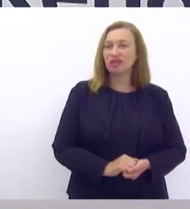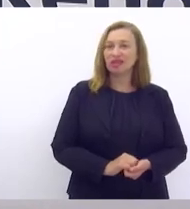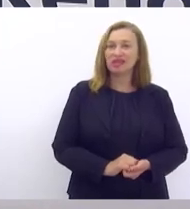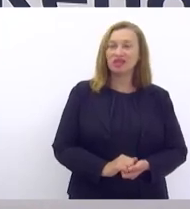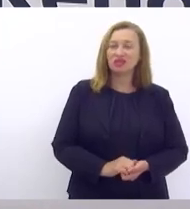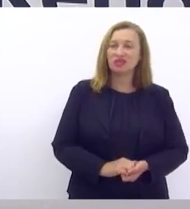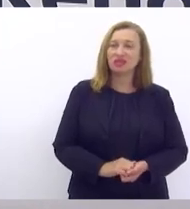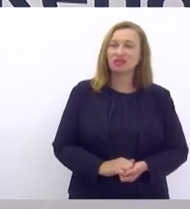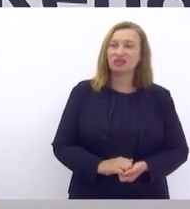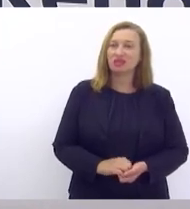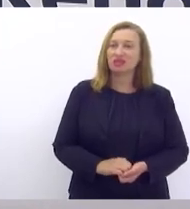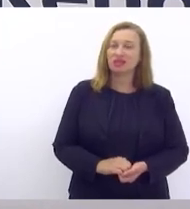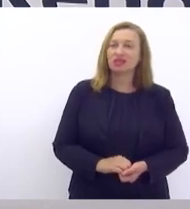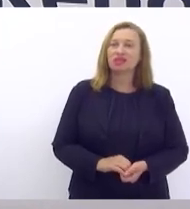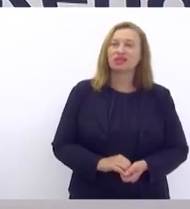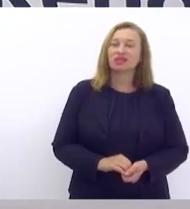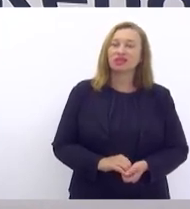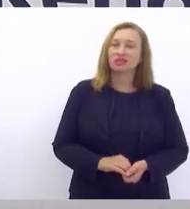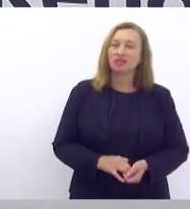Amém.